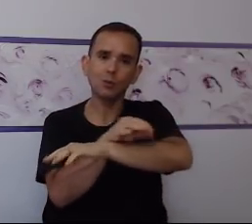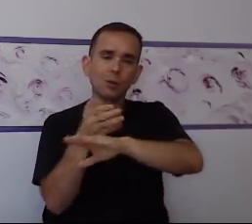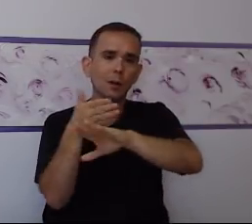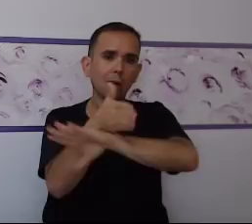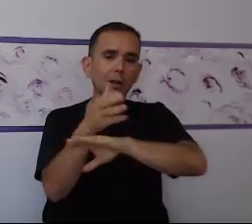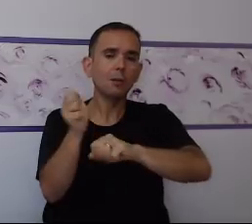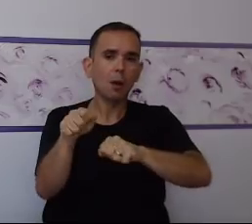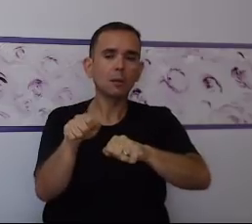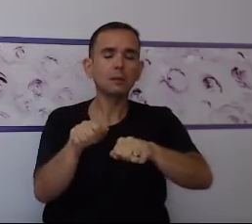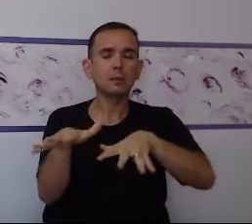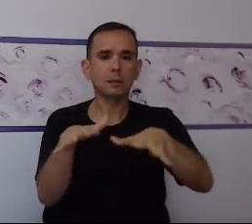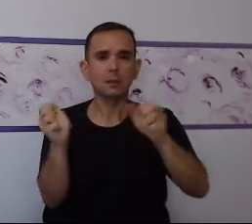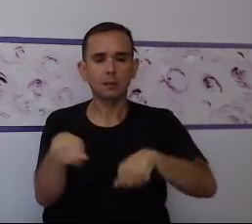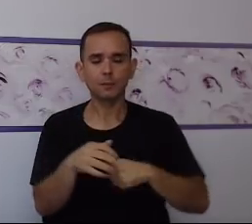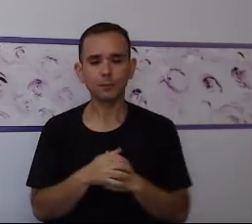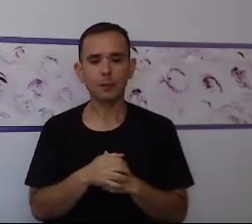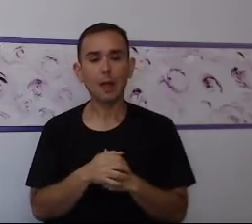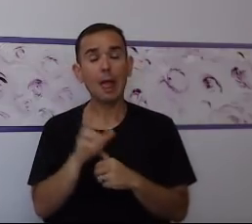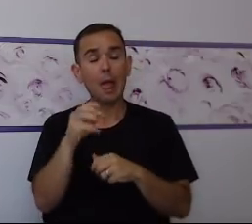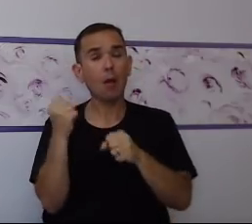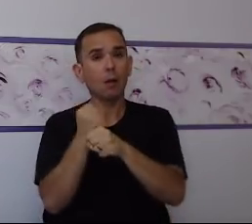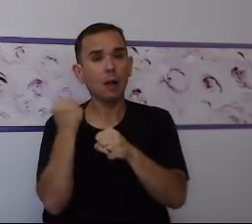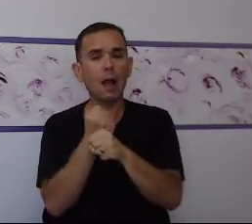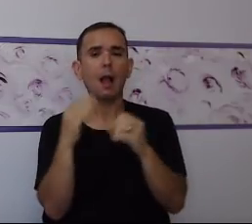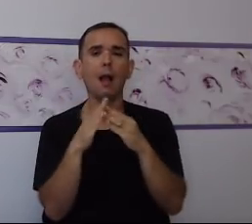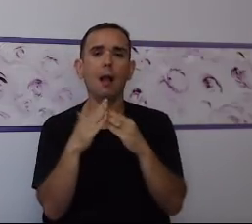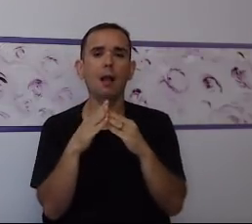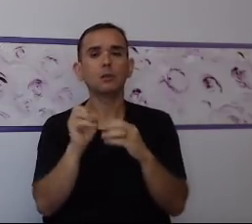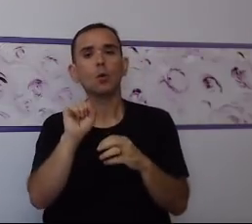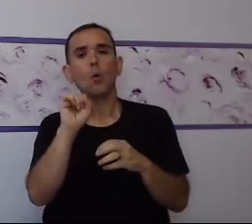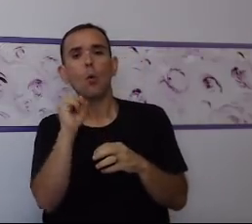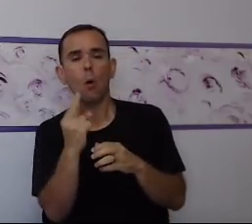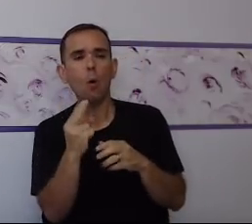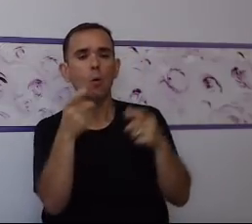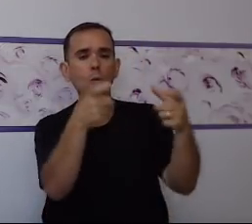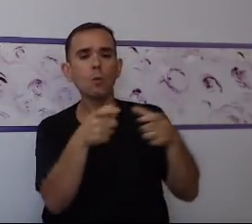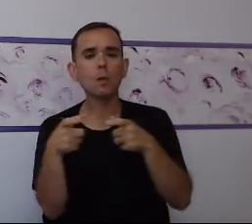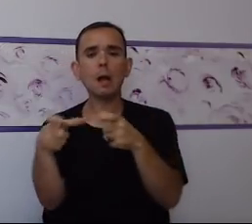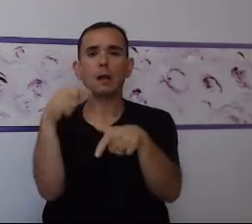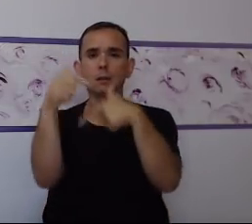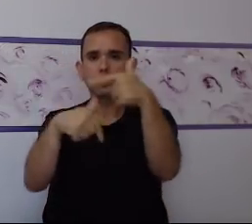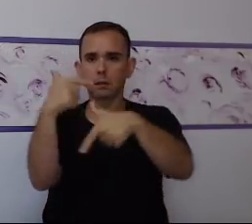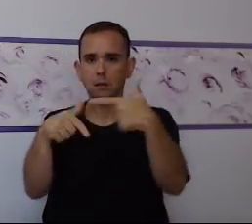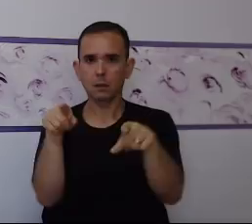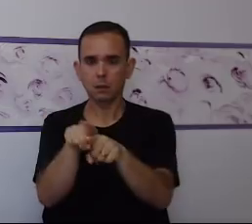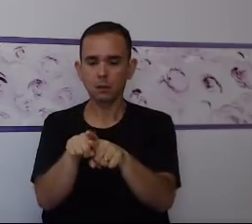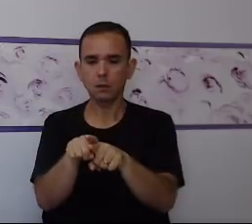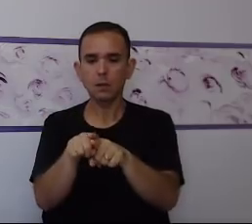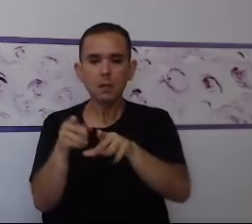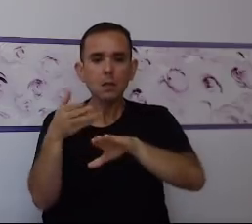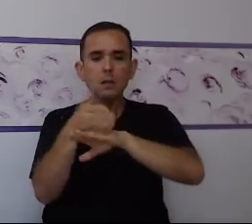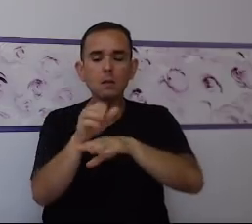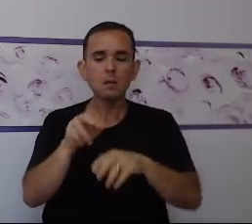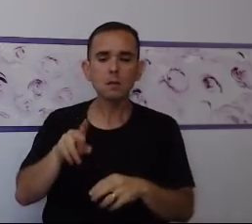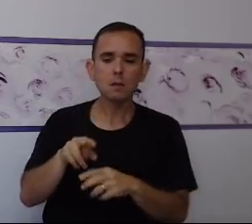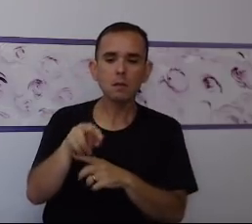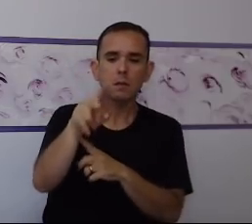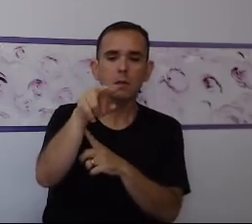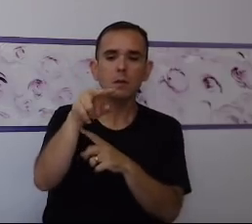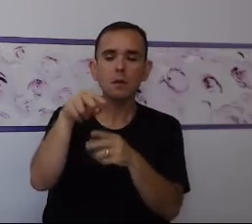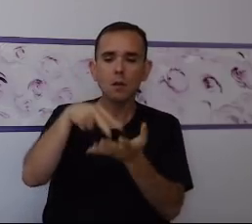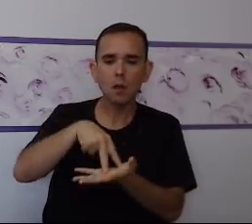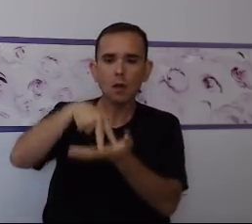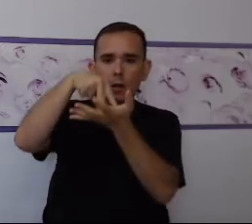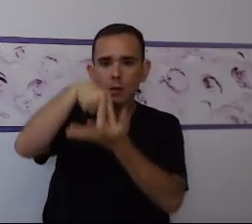São adaptações estruturais e reformas na casa ou em ambientes de trabalho, através de rampas,